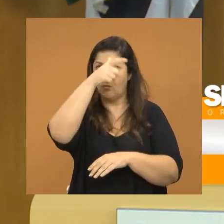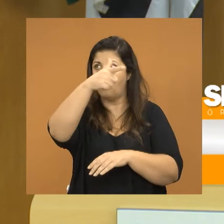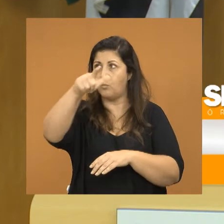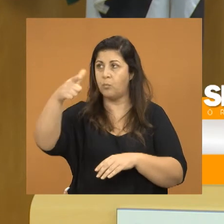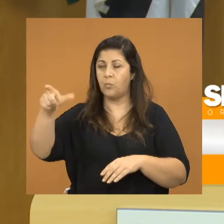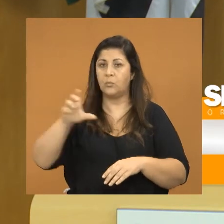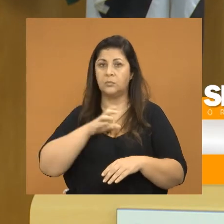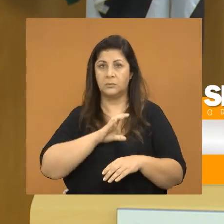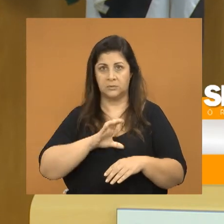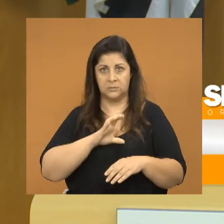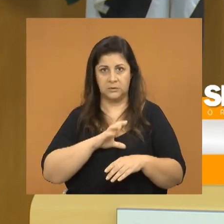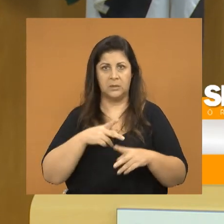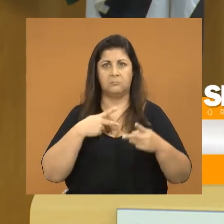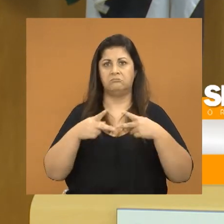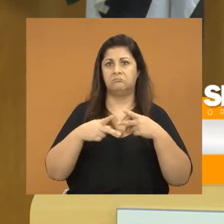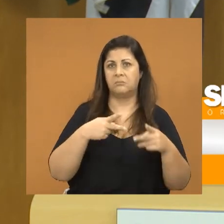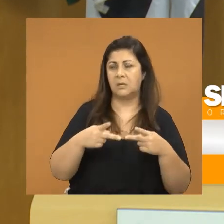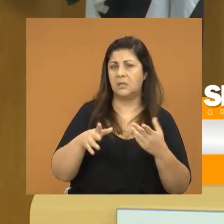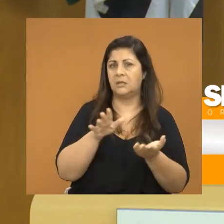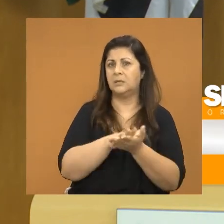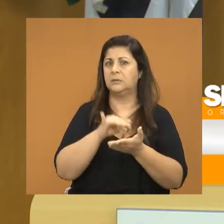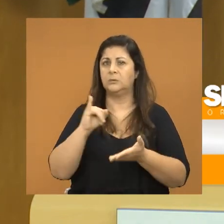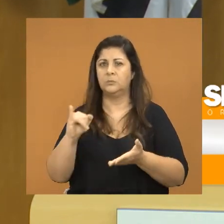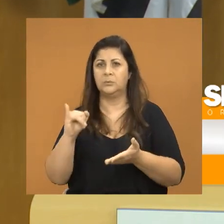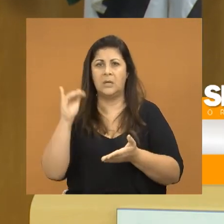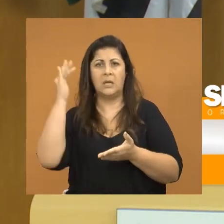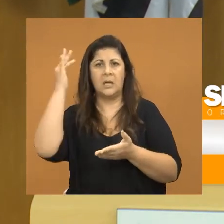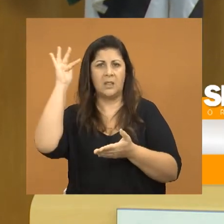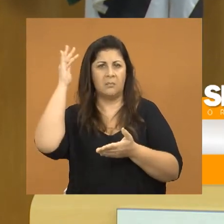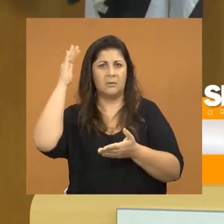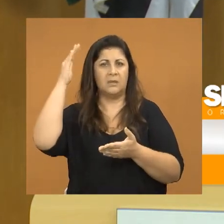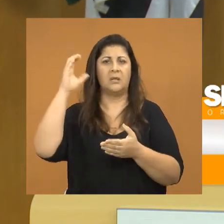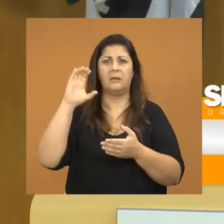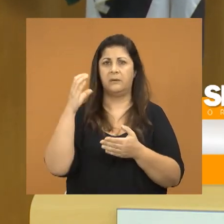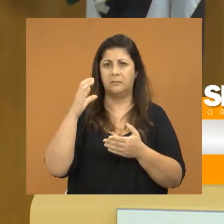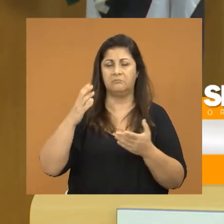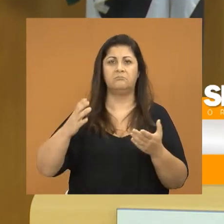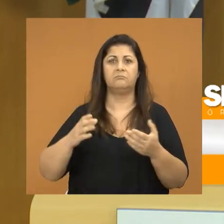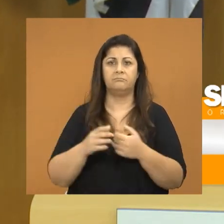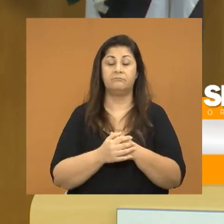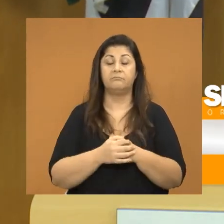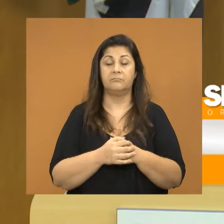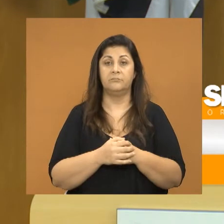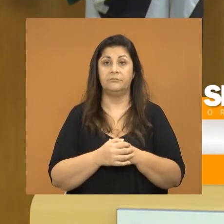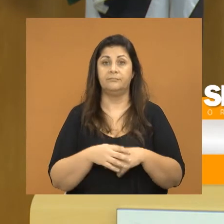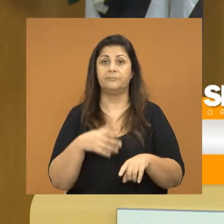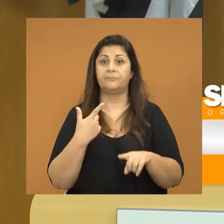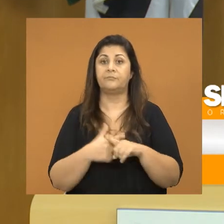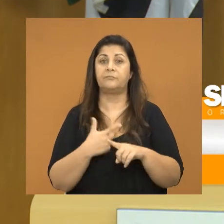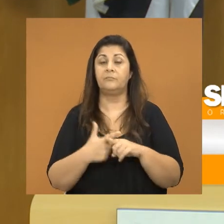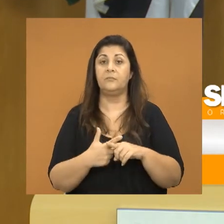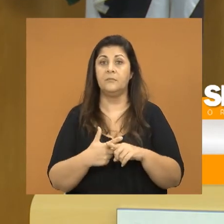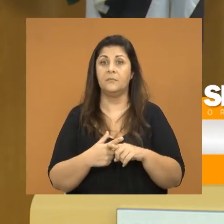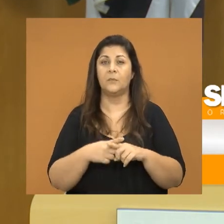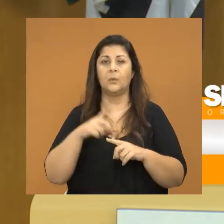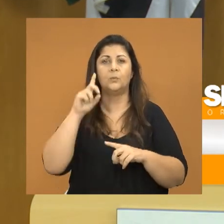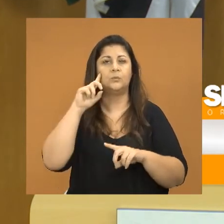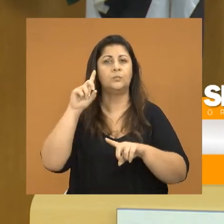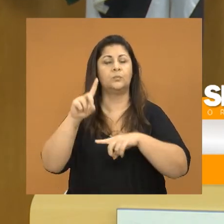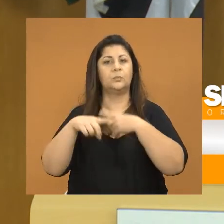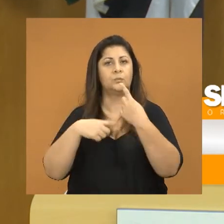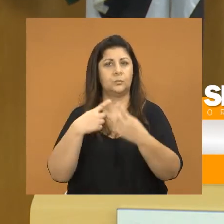cidades, incluindo São José, Jacareí, Taubaté, Pinda e Caraguatatuba. porque a cada dia a doação de